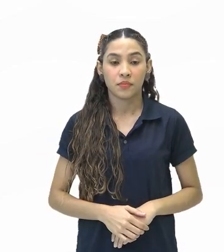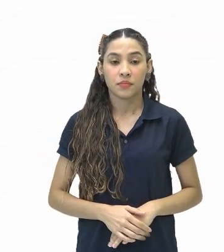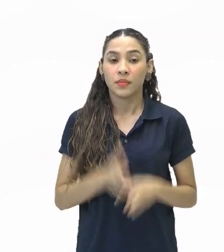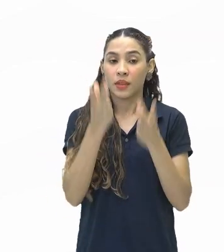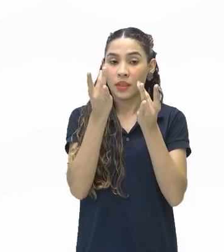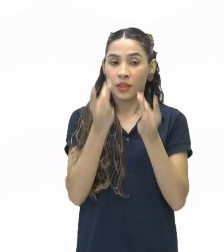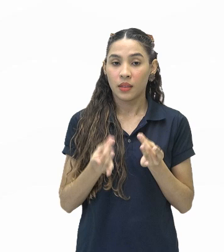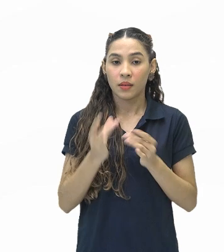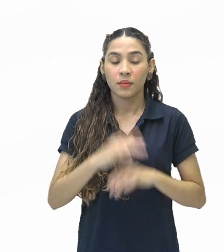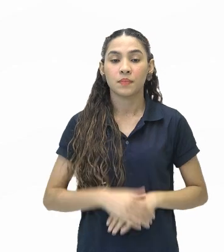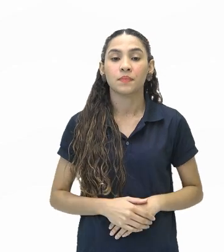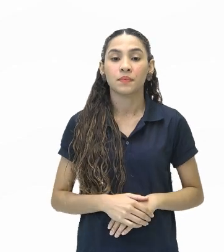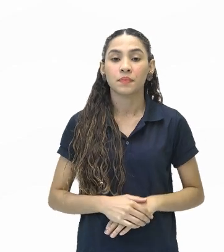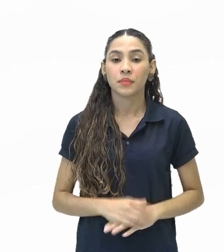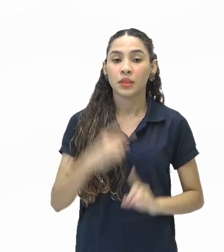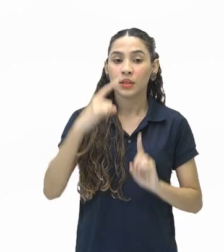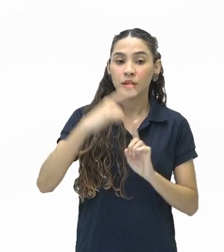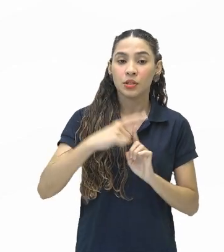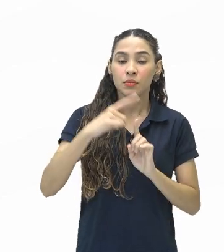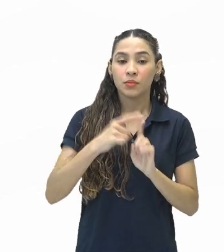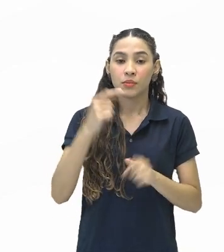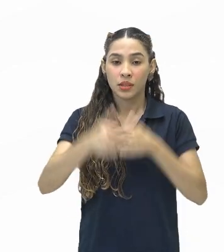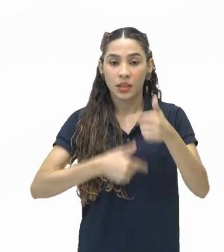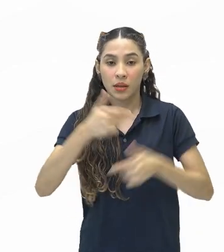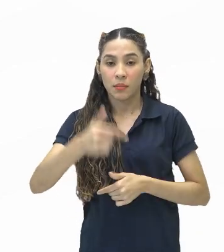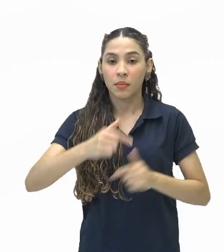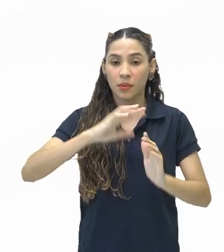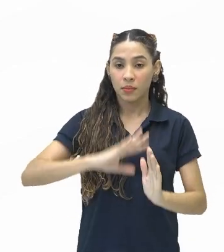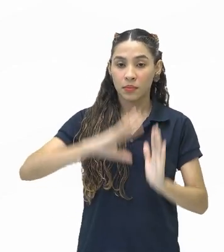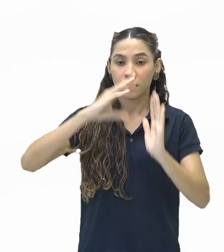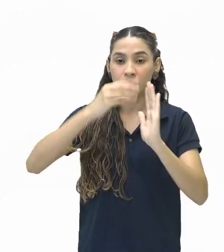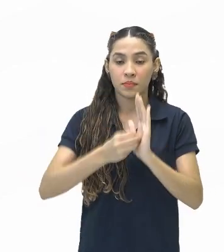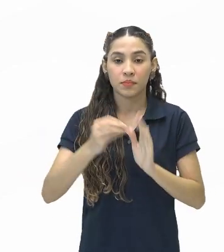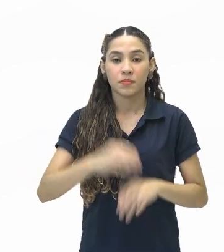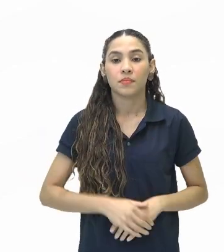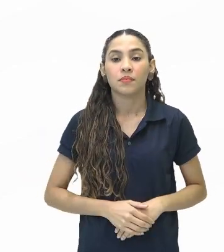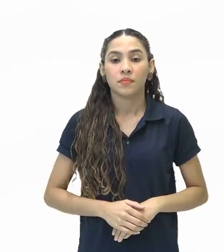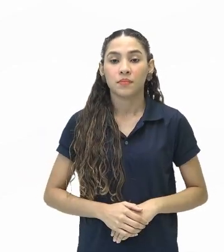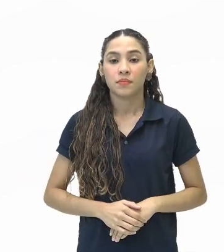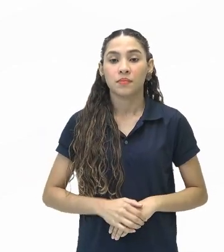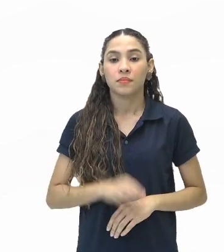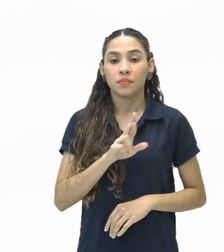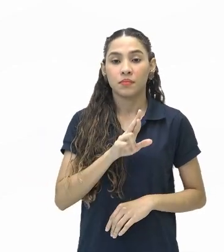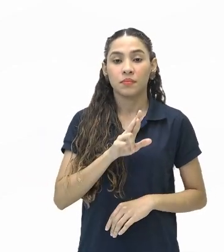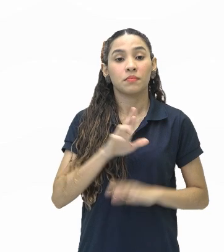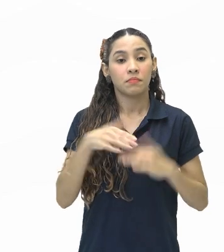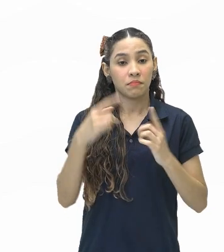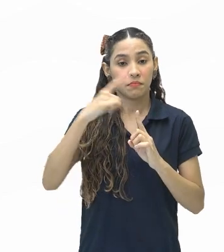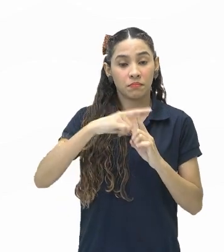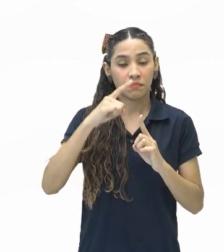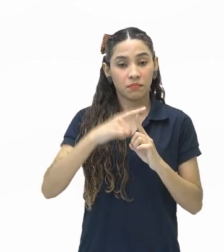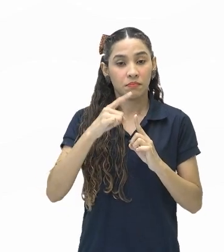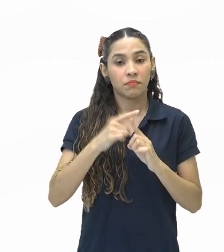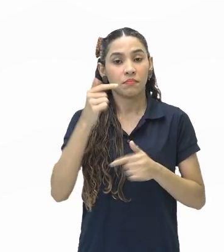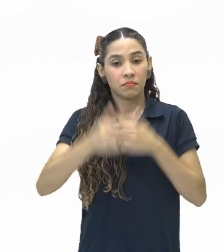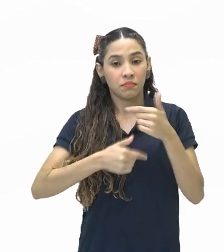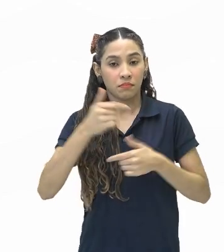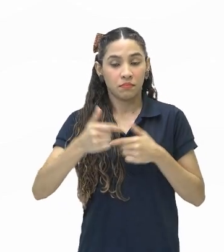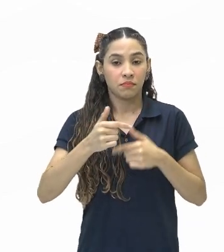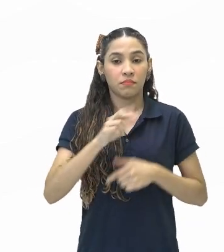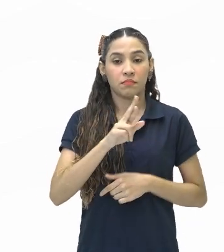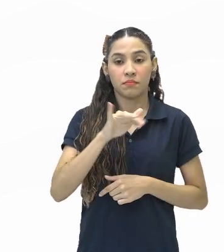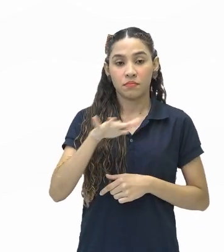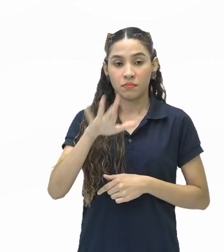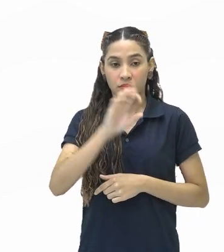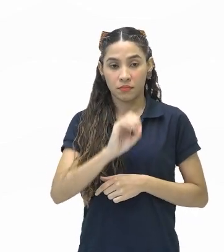nosso detalhamento, a modalidade de trabalhos no Amazonas, modalidades de trabalhos no Amazonas,